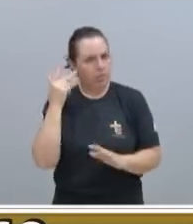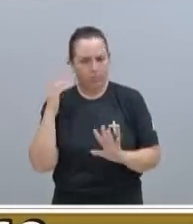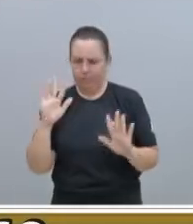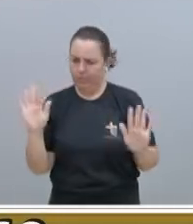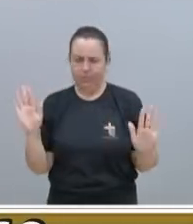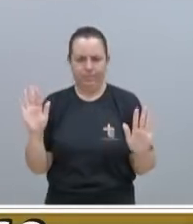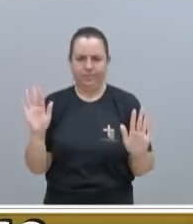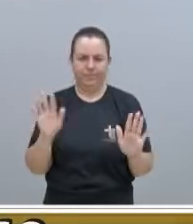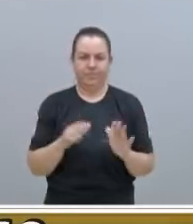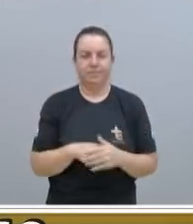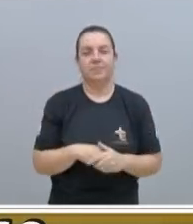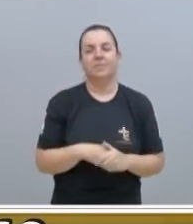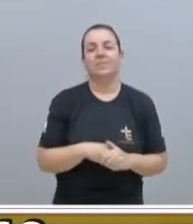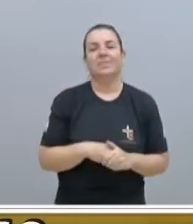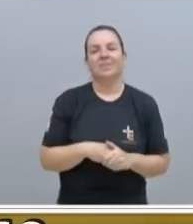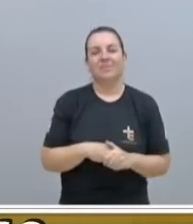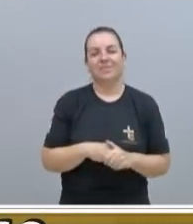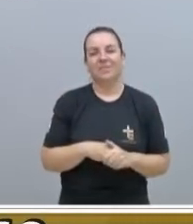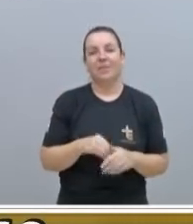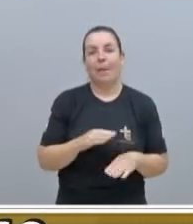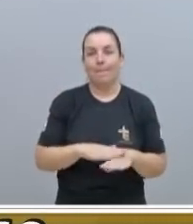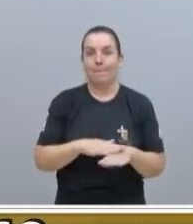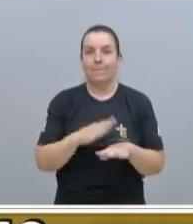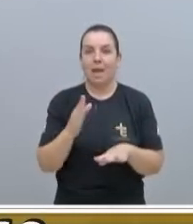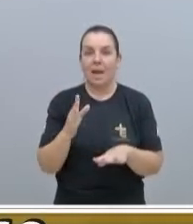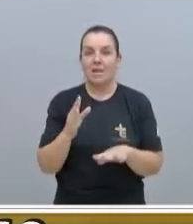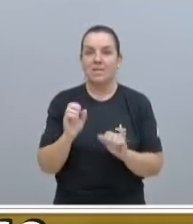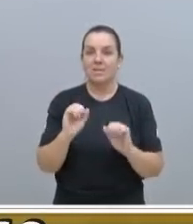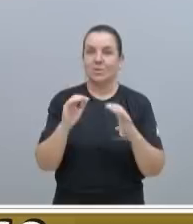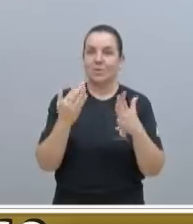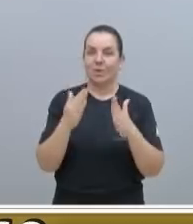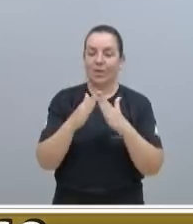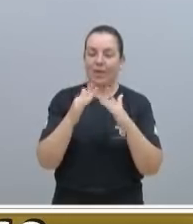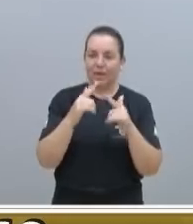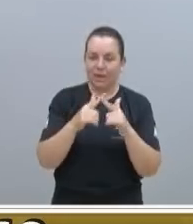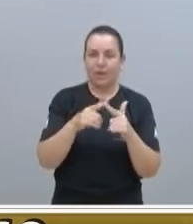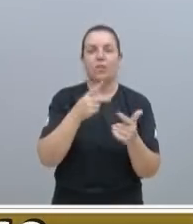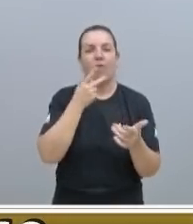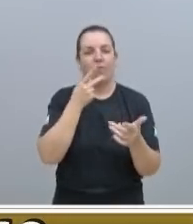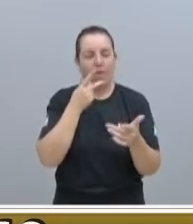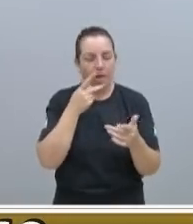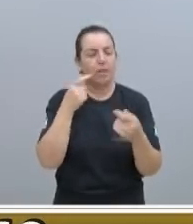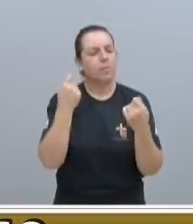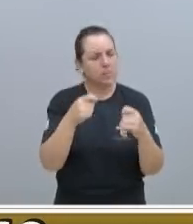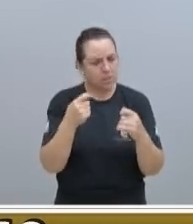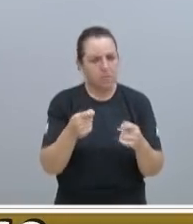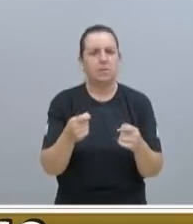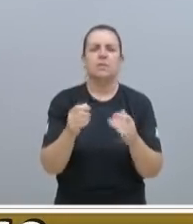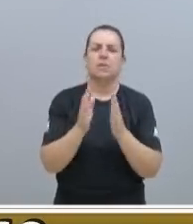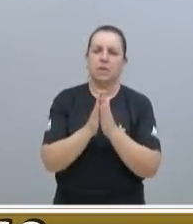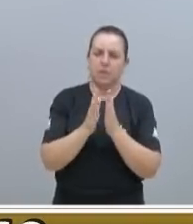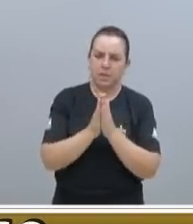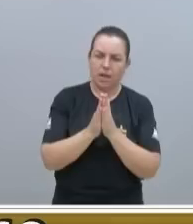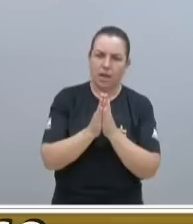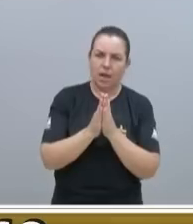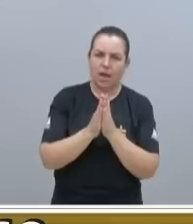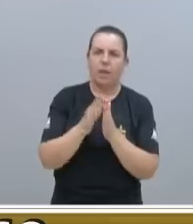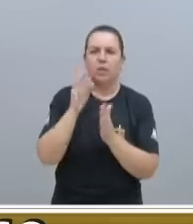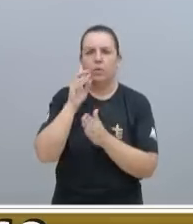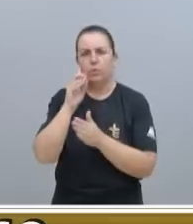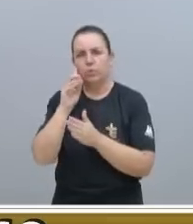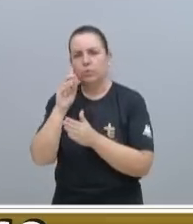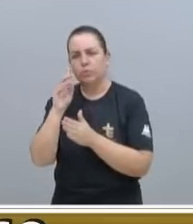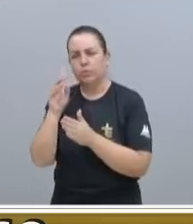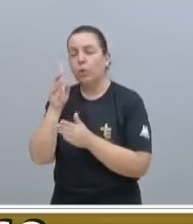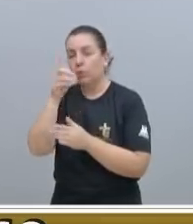e ainda mais quando a própria igreja propõe entre o dia dos pais e